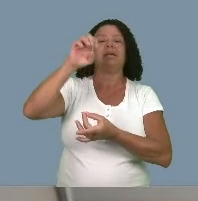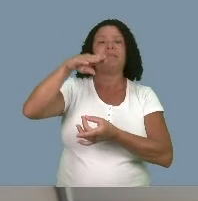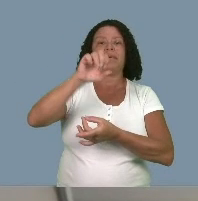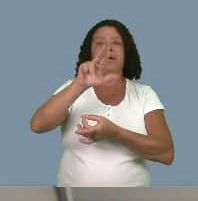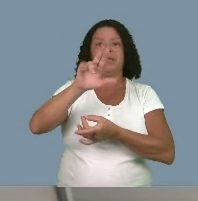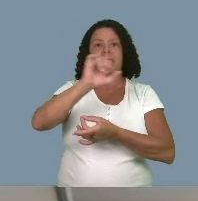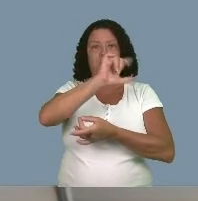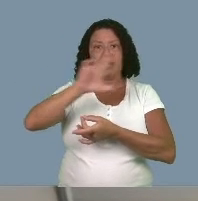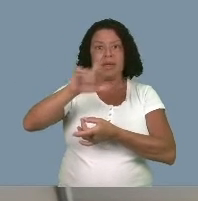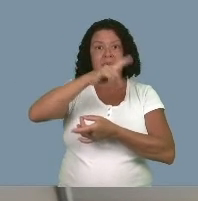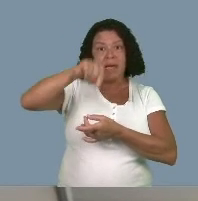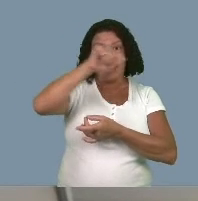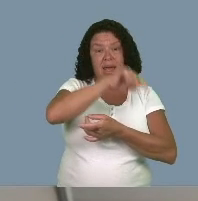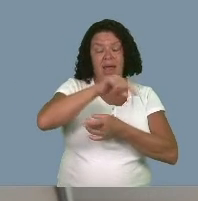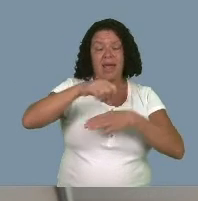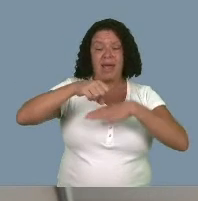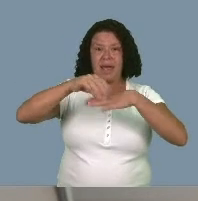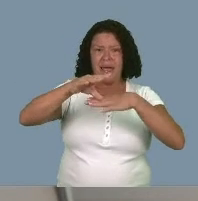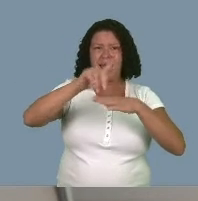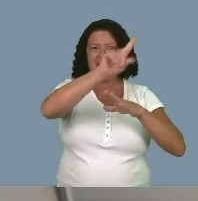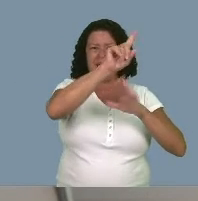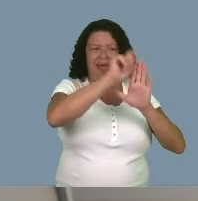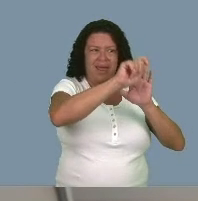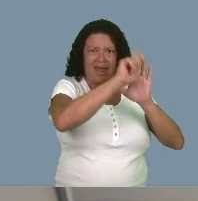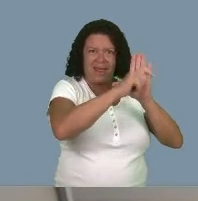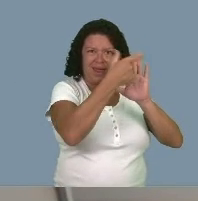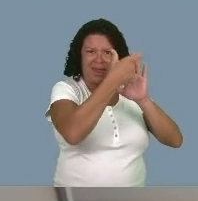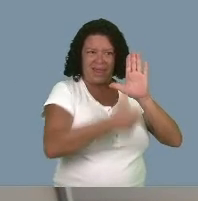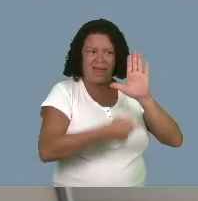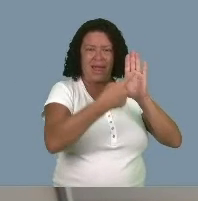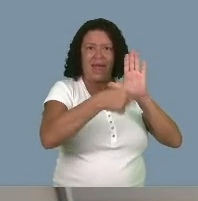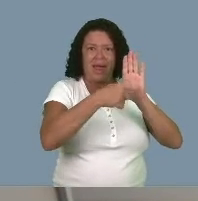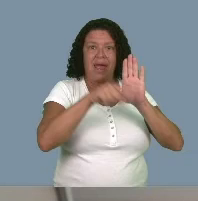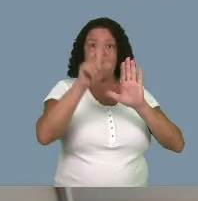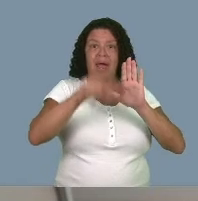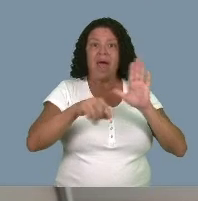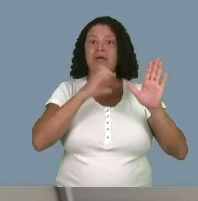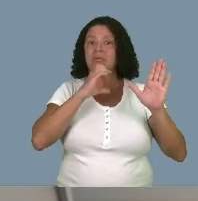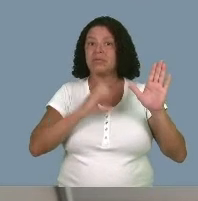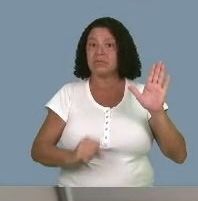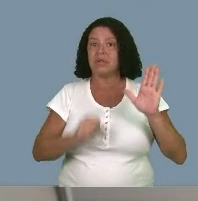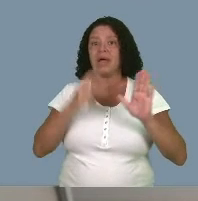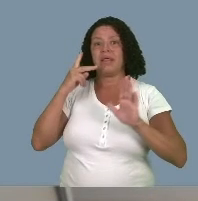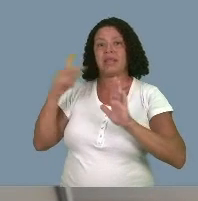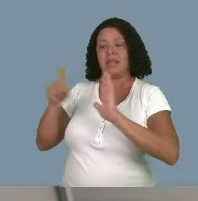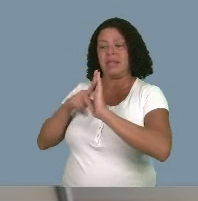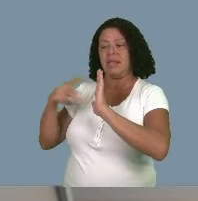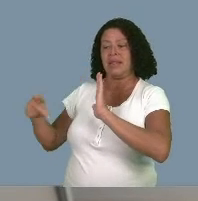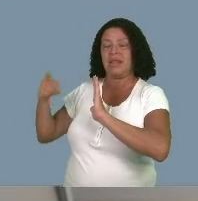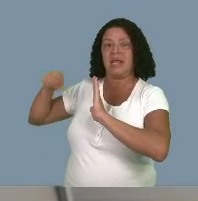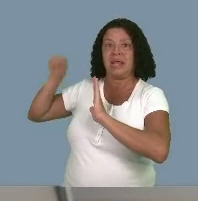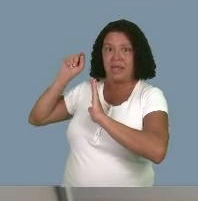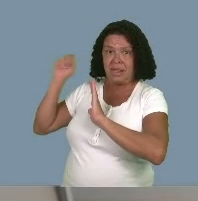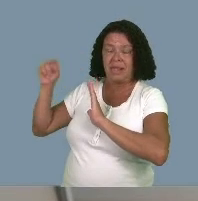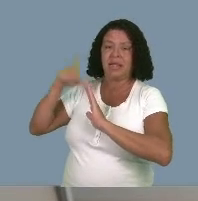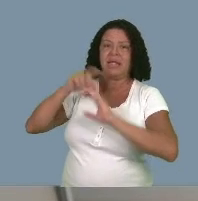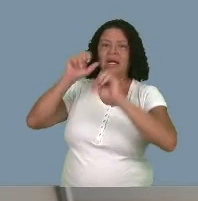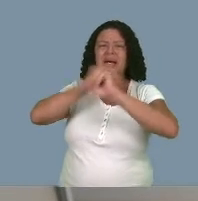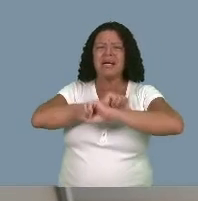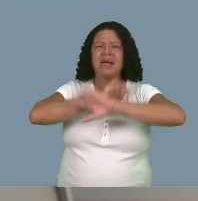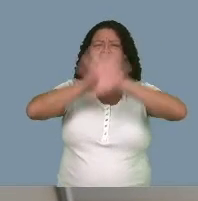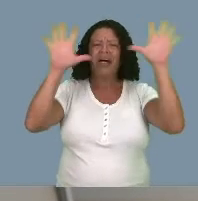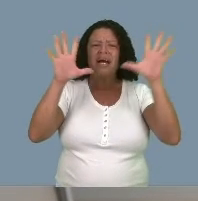mas essa mensagem que consta no livro é uma mensagem do Dr. Bezerra de Menezes, que vem nos trazer